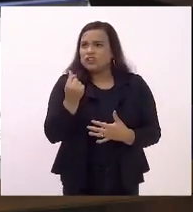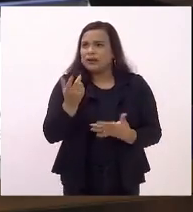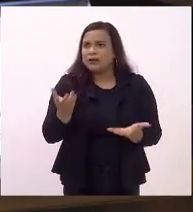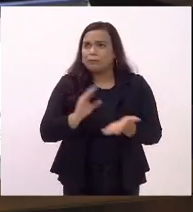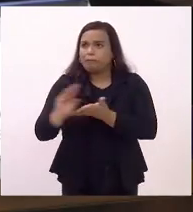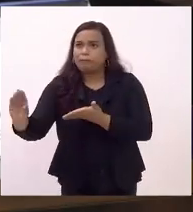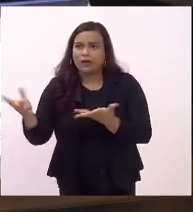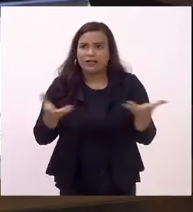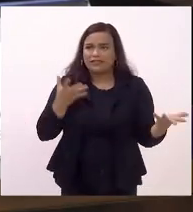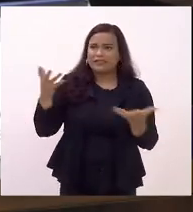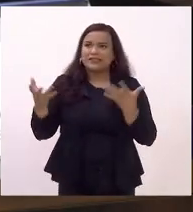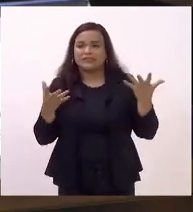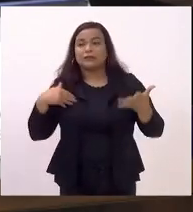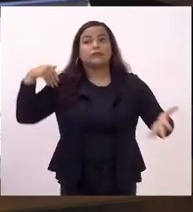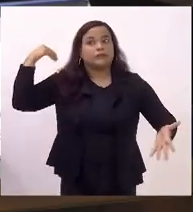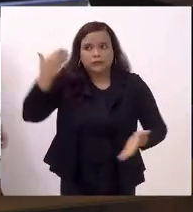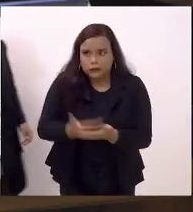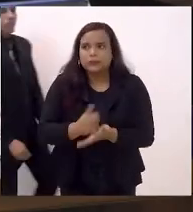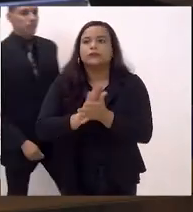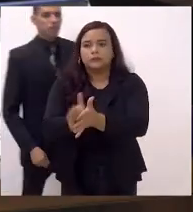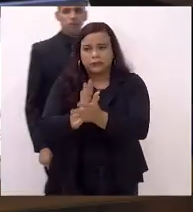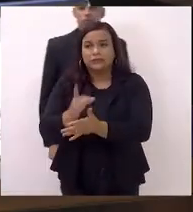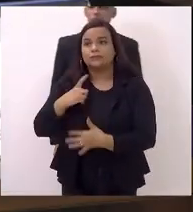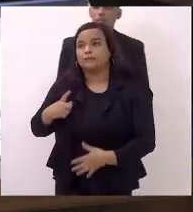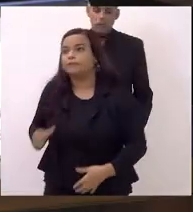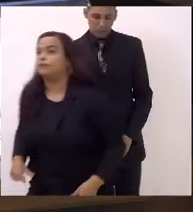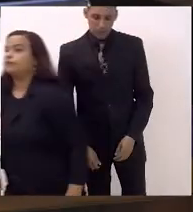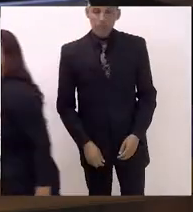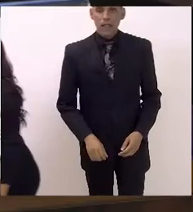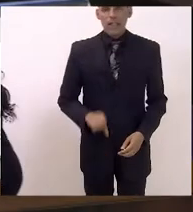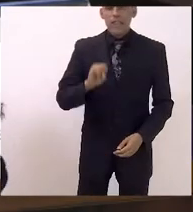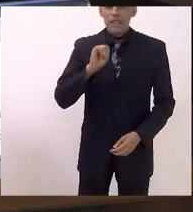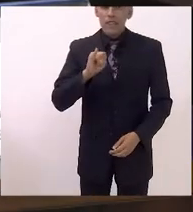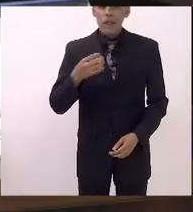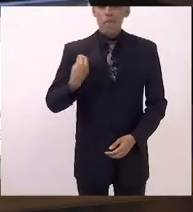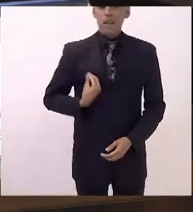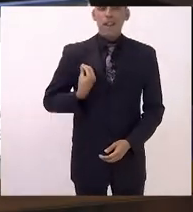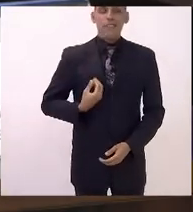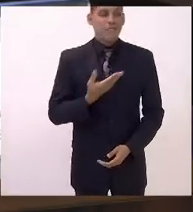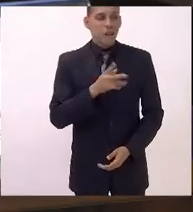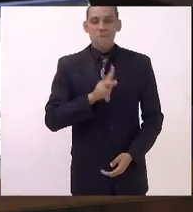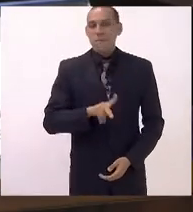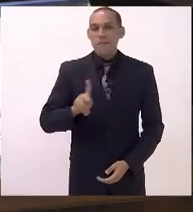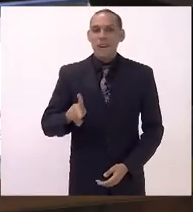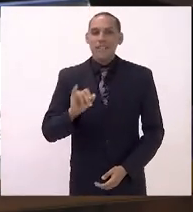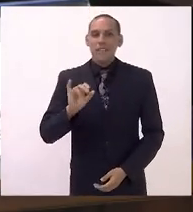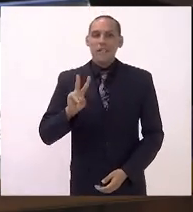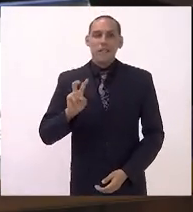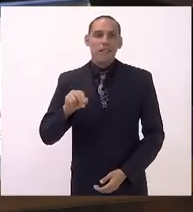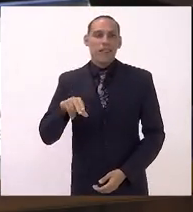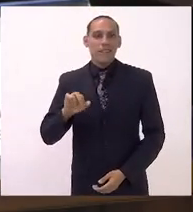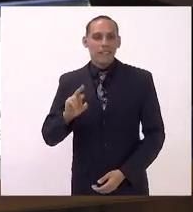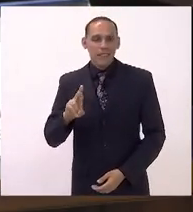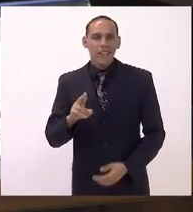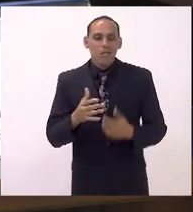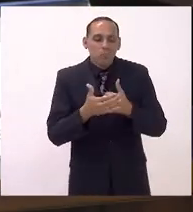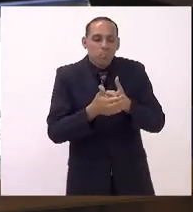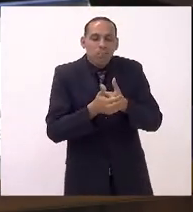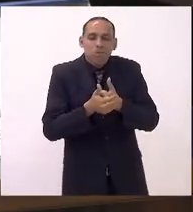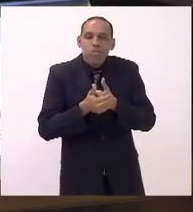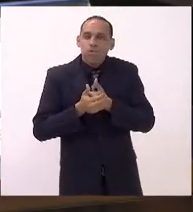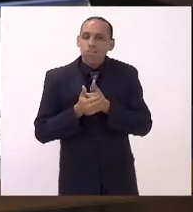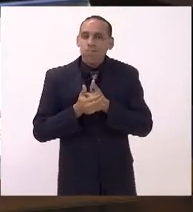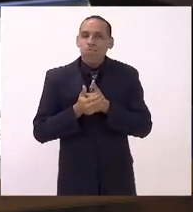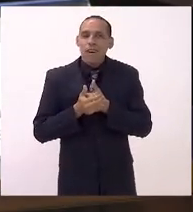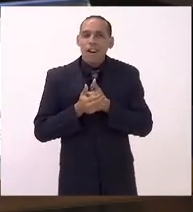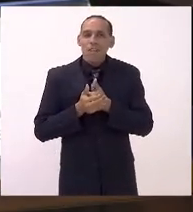tenho enfrentado até hoje. E se não fosse a presença do professor Ivanir, a presença acolhedora dele e os caminhos